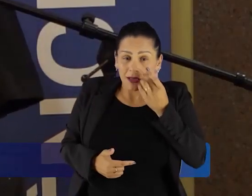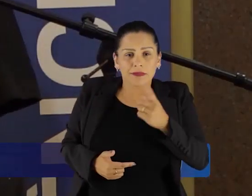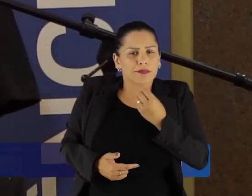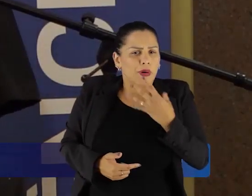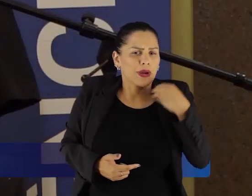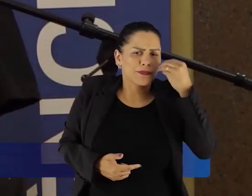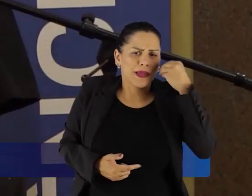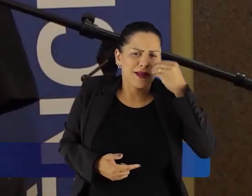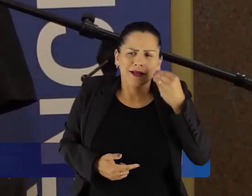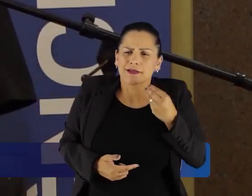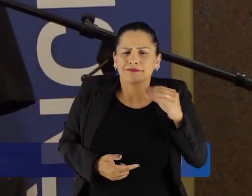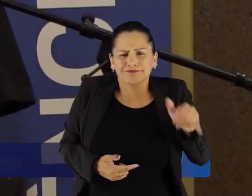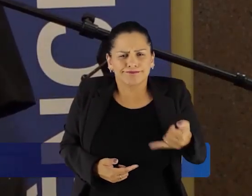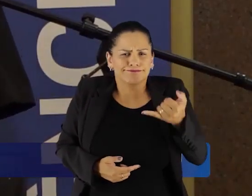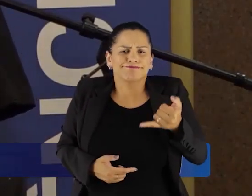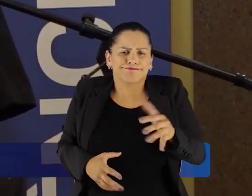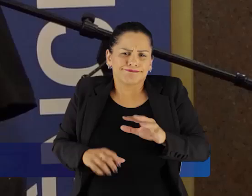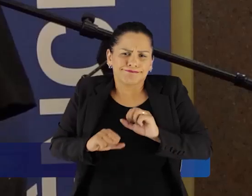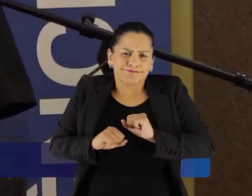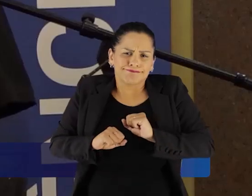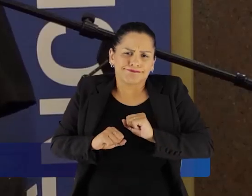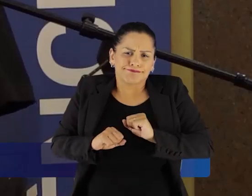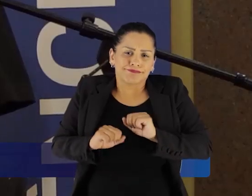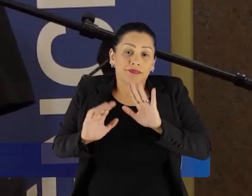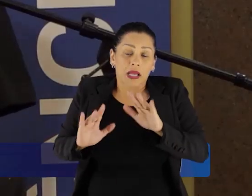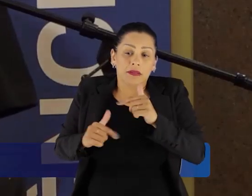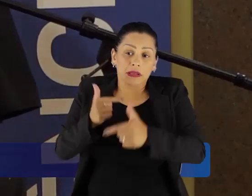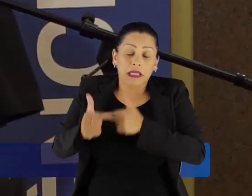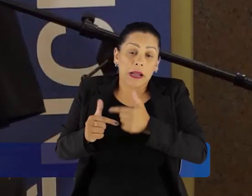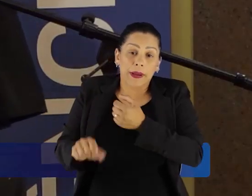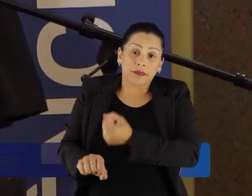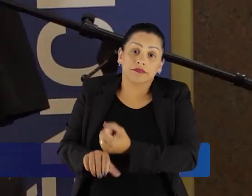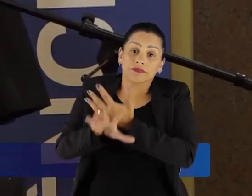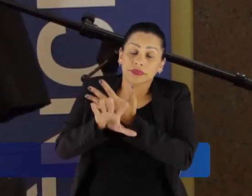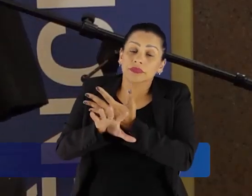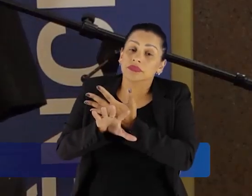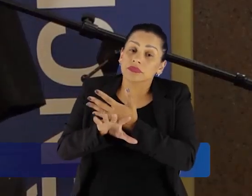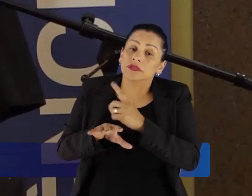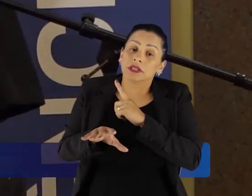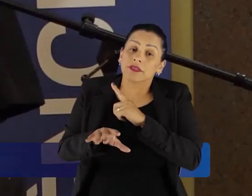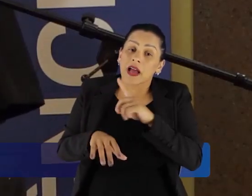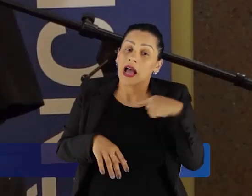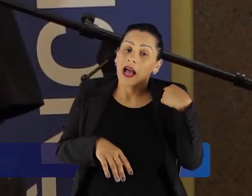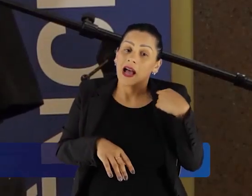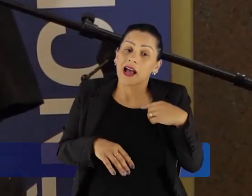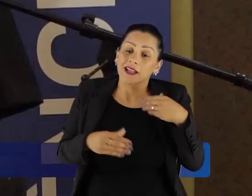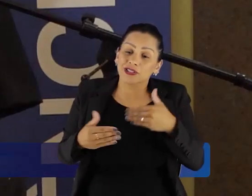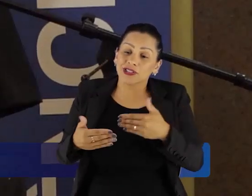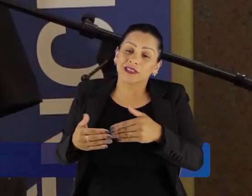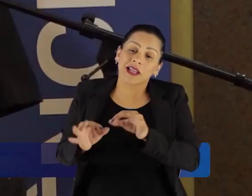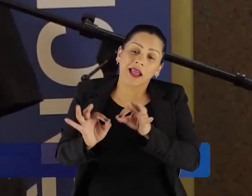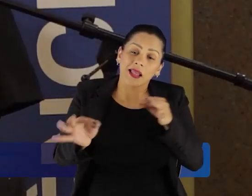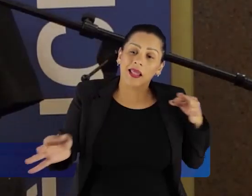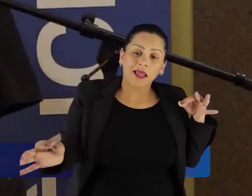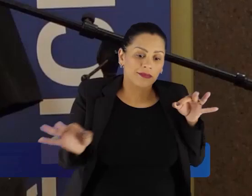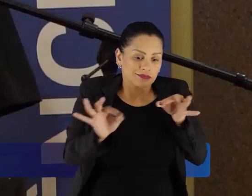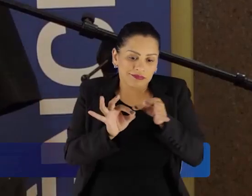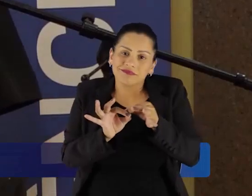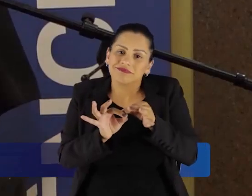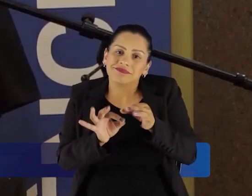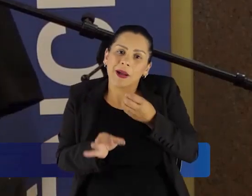serão abandonadas o trabalho para telepresencial encurtou distâncias beneficiando o acesso à justiça